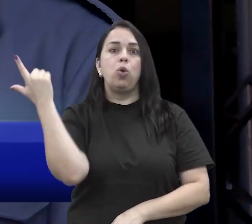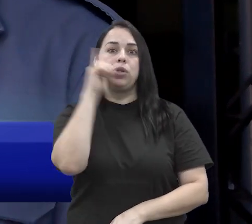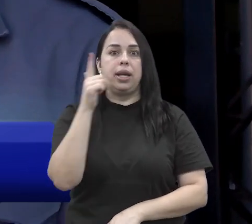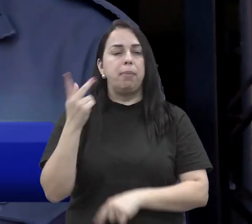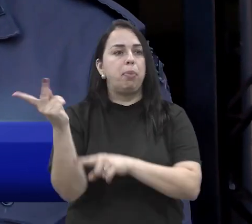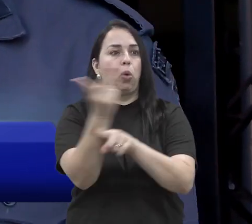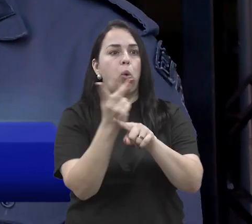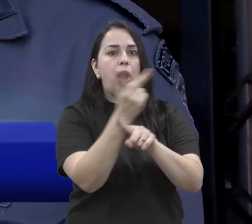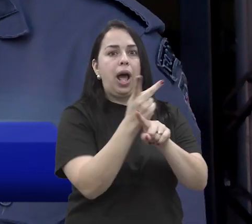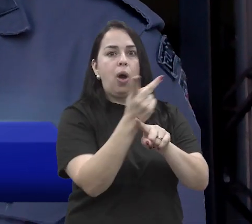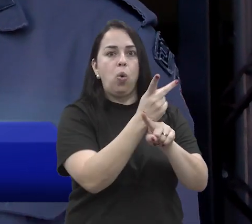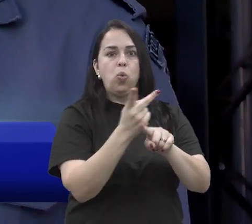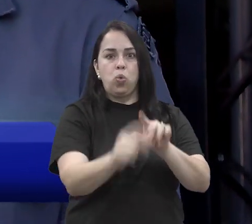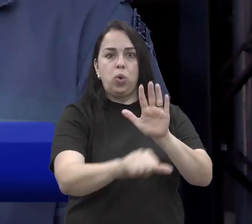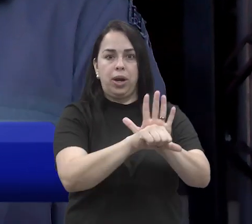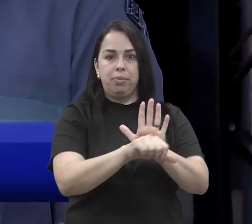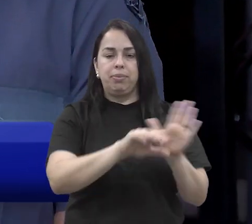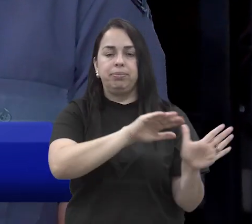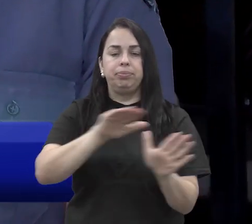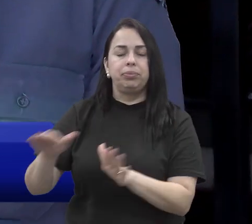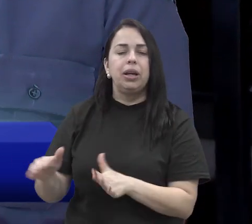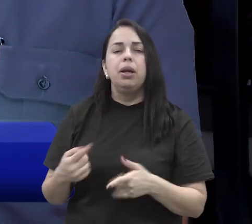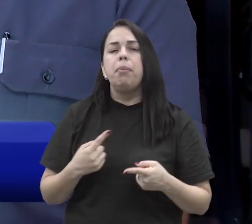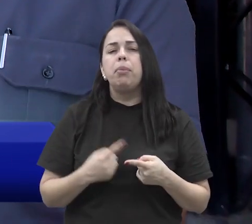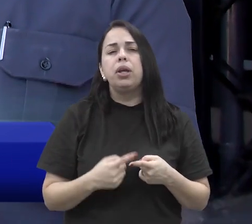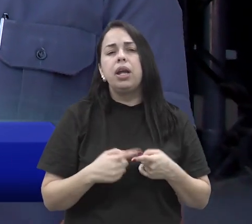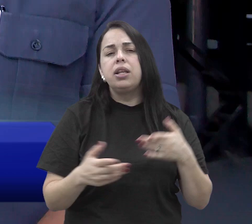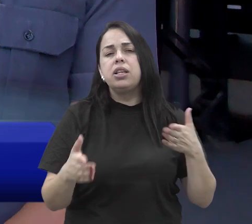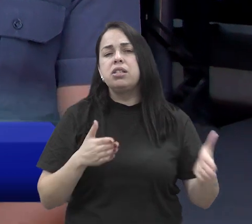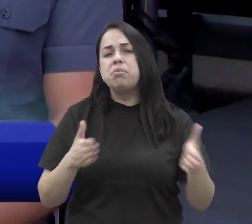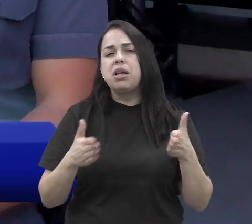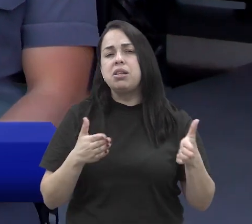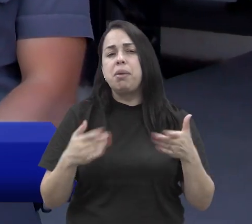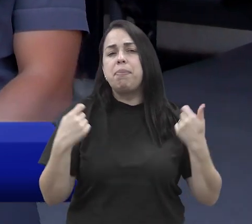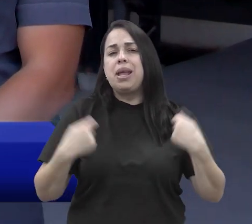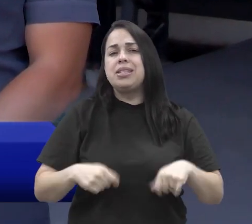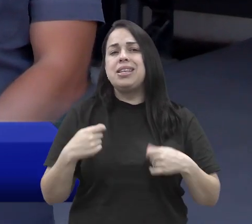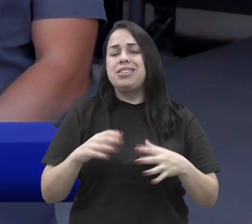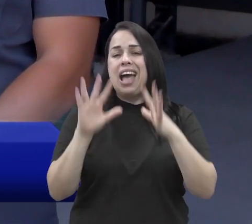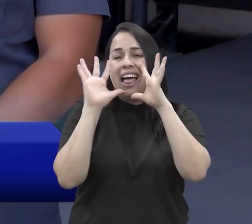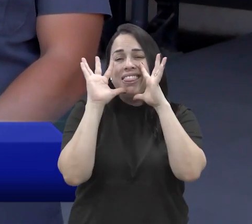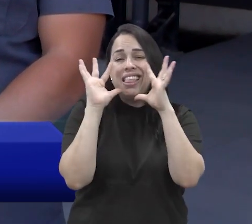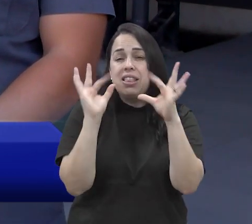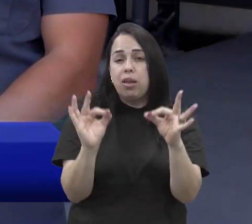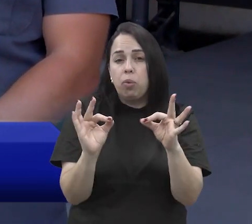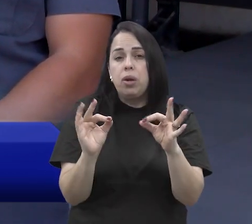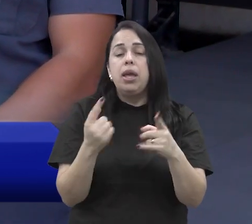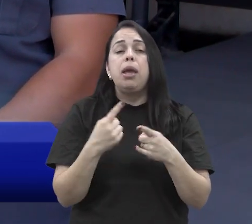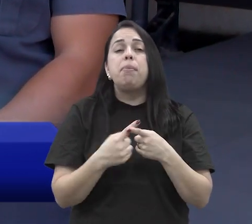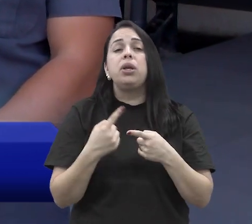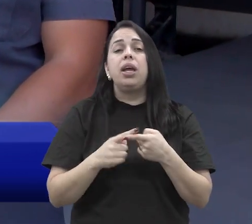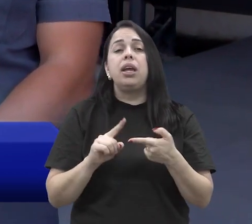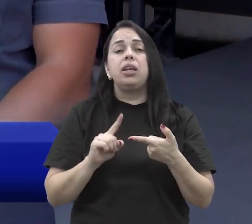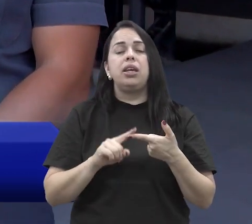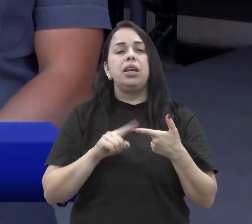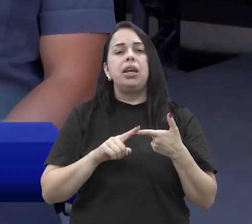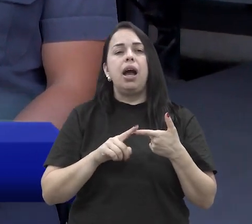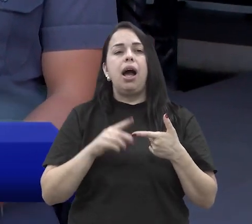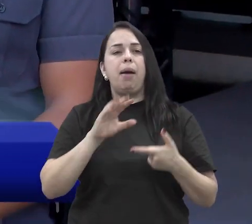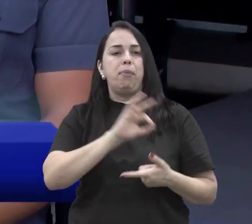criminoso e tentar restituir os bens à vítima. Perfeito. E por que essa época do ano exige uma atenção maior, né, do policiamento, e qual a importância dessa